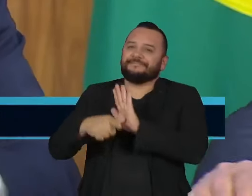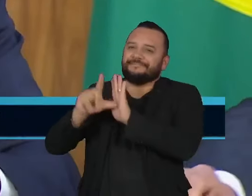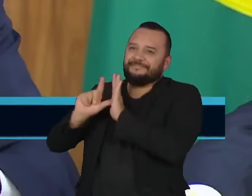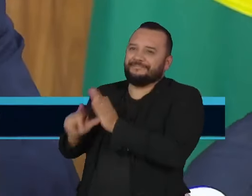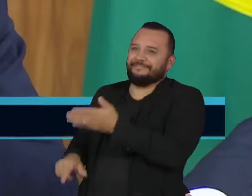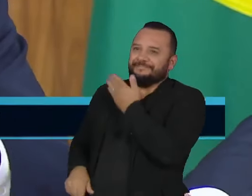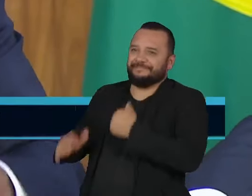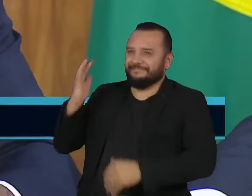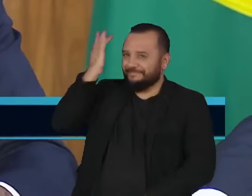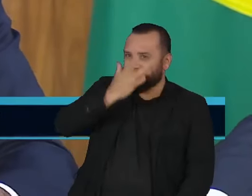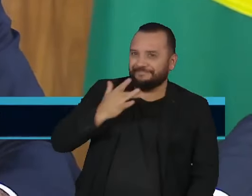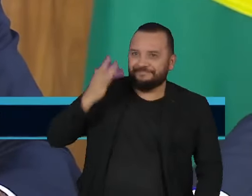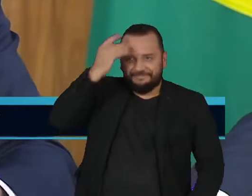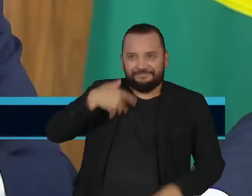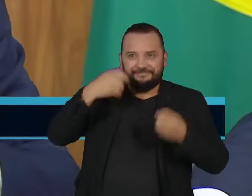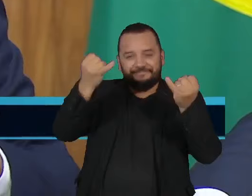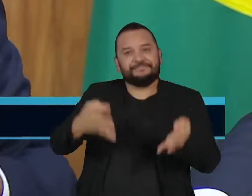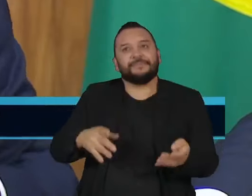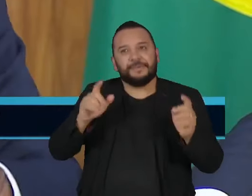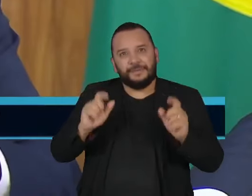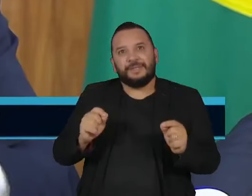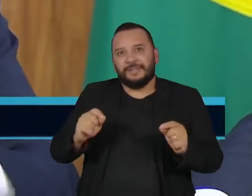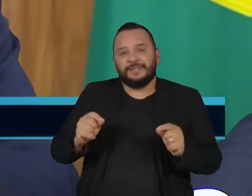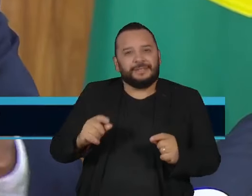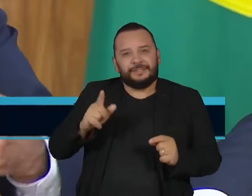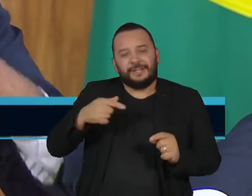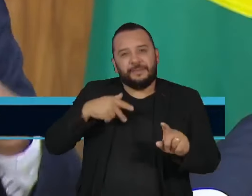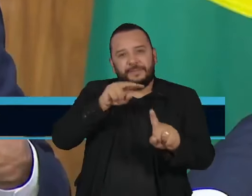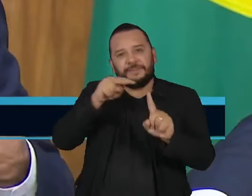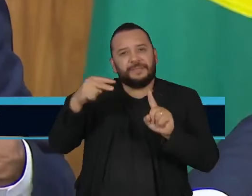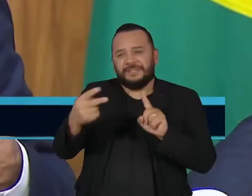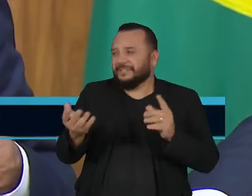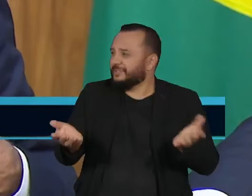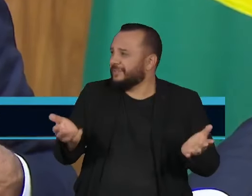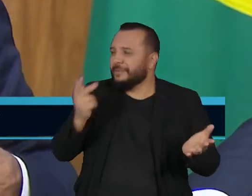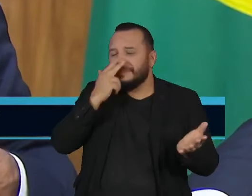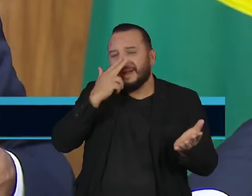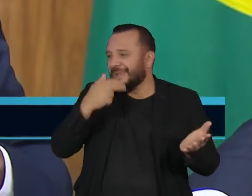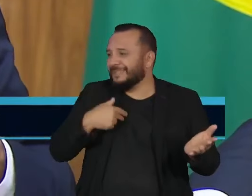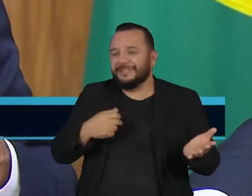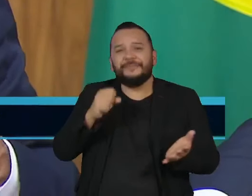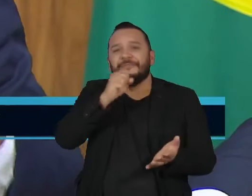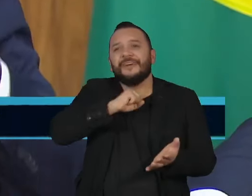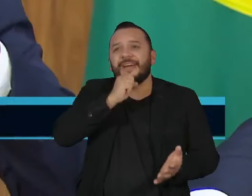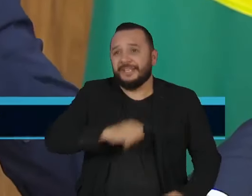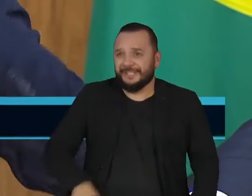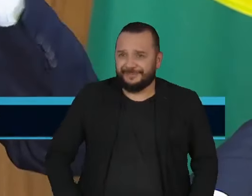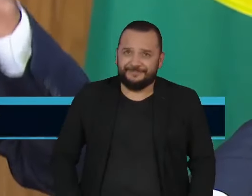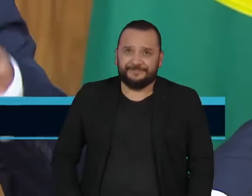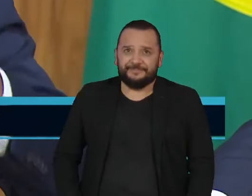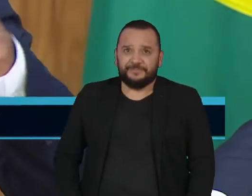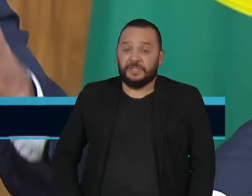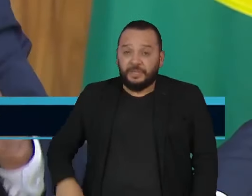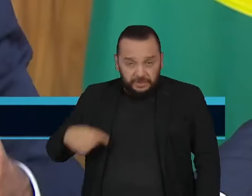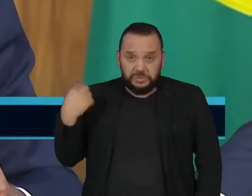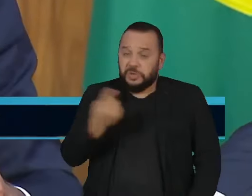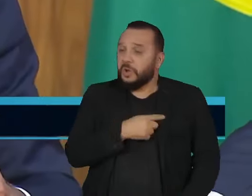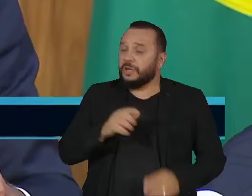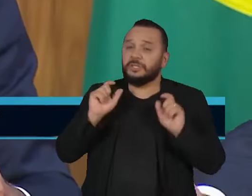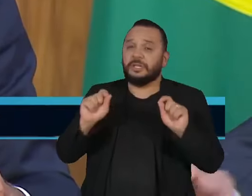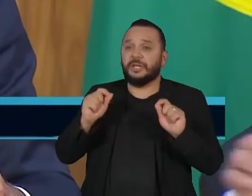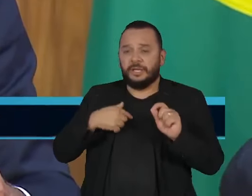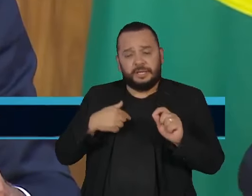Fazenda classificou indiretamente como ultrapassada. O Brasil sempre pensou no mercado interno. A gente foi o campeão de